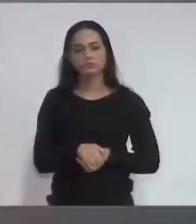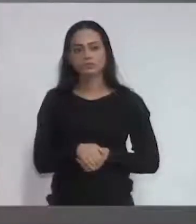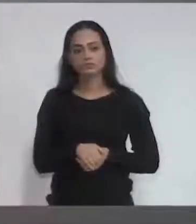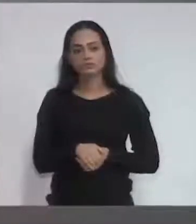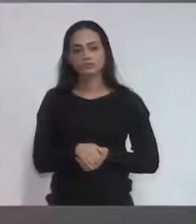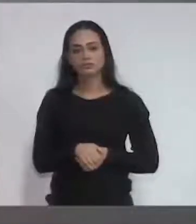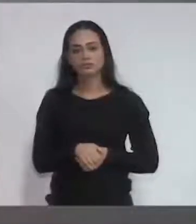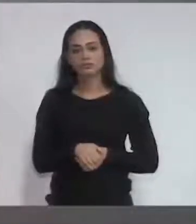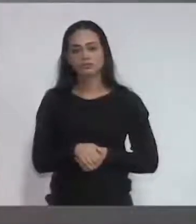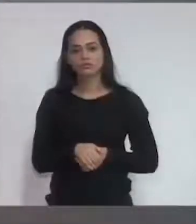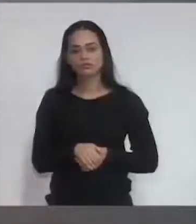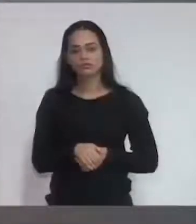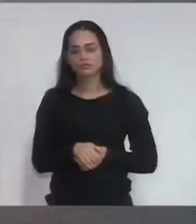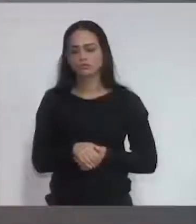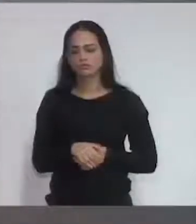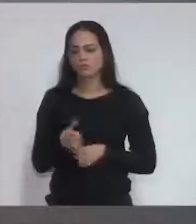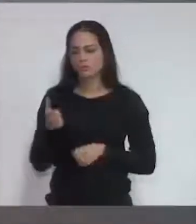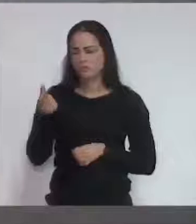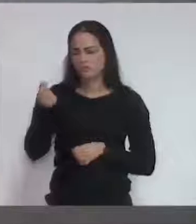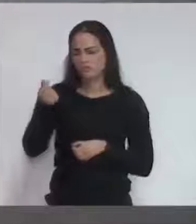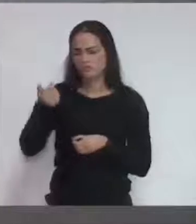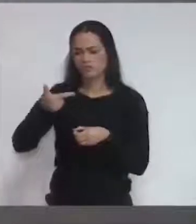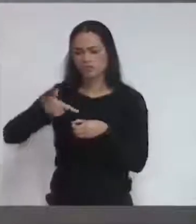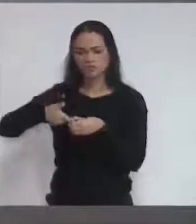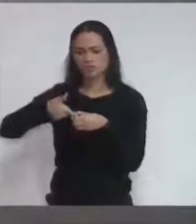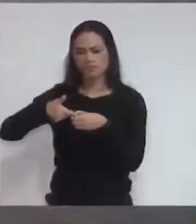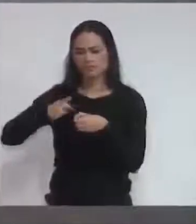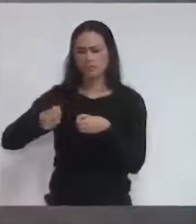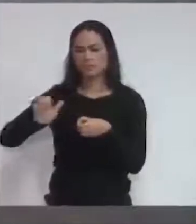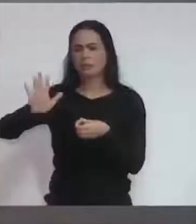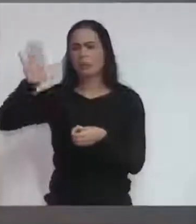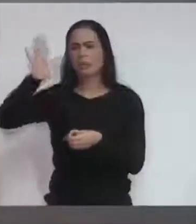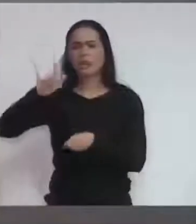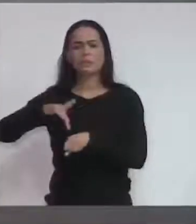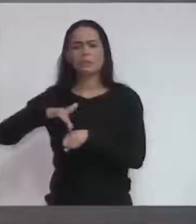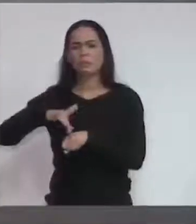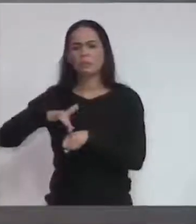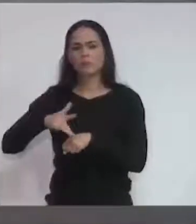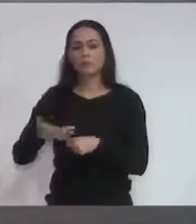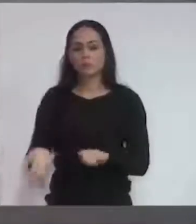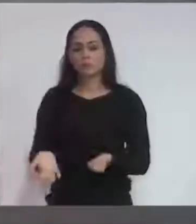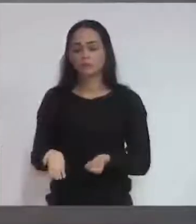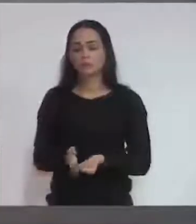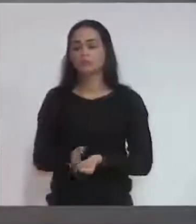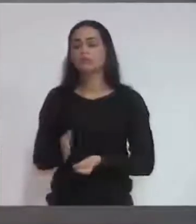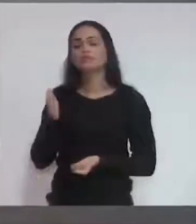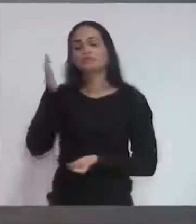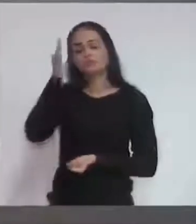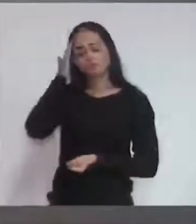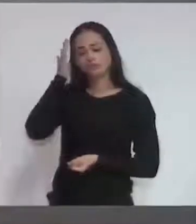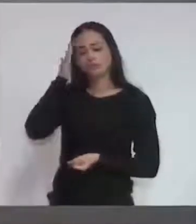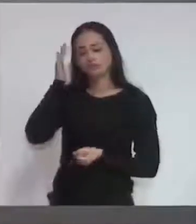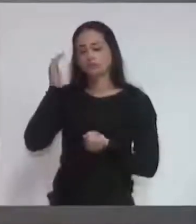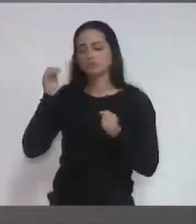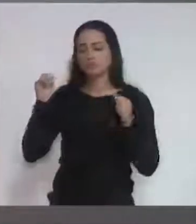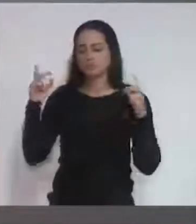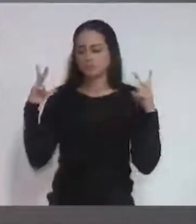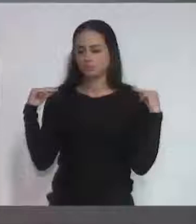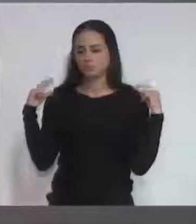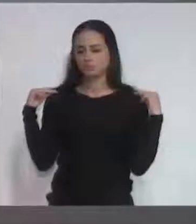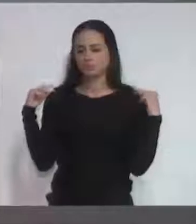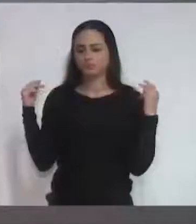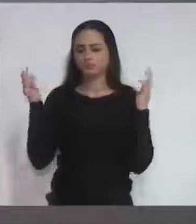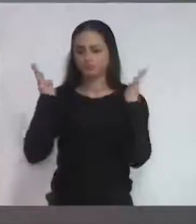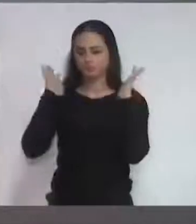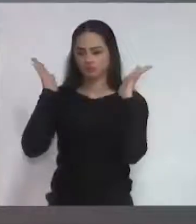Completamente absurda. Eu acho que foi importante o trabalho dos caminhoneiros, dos que estiveram junto na luta com eles, né? A gente teve pessoas